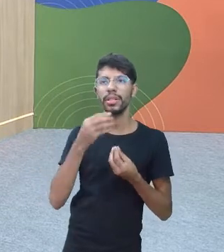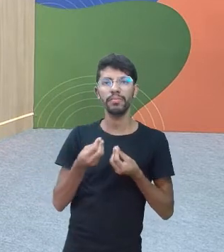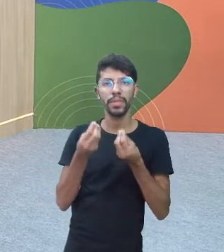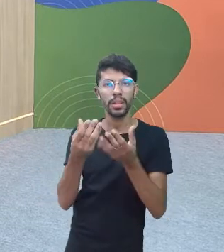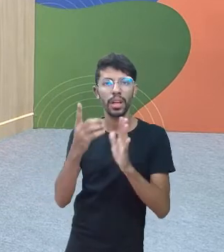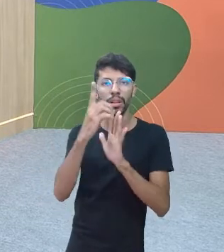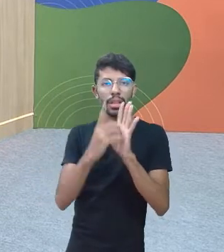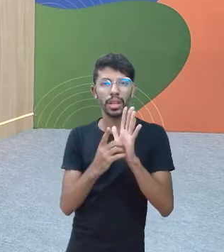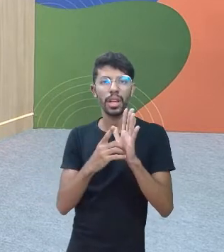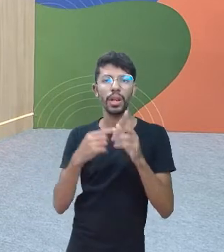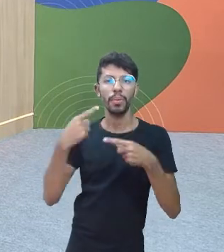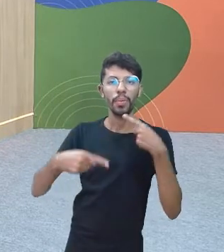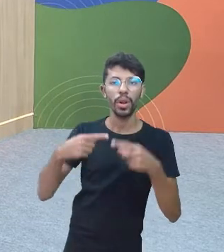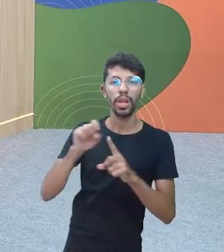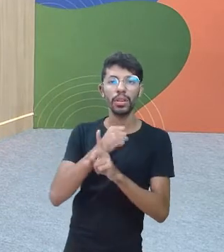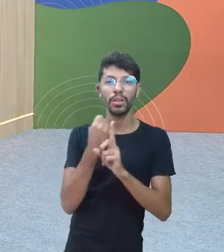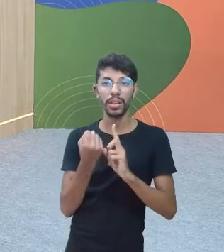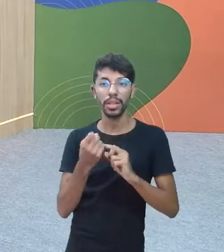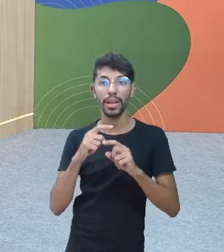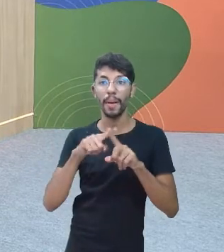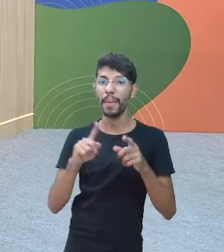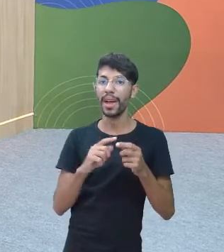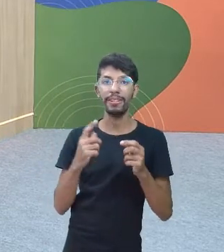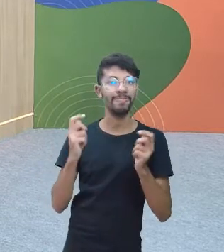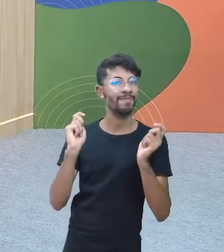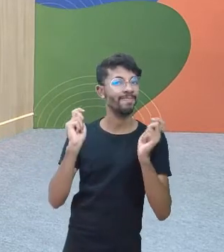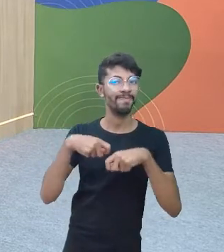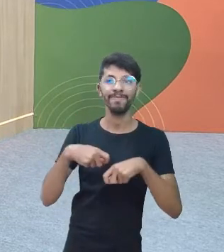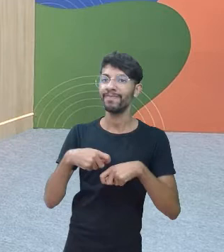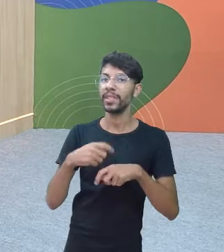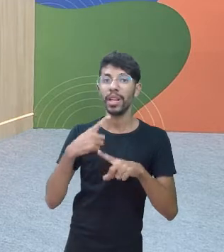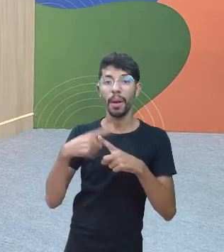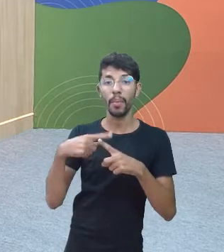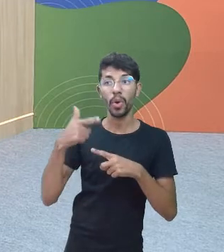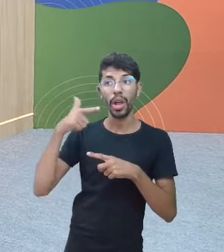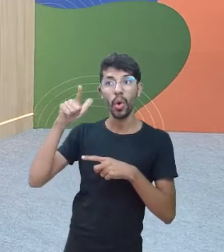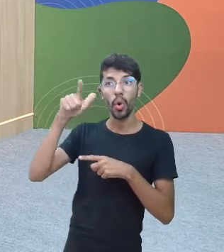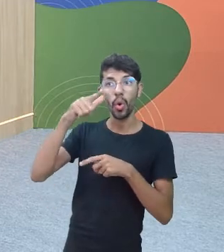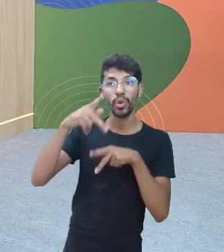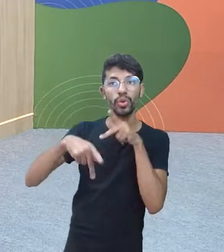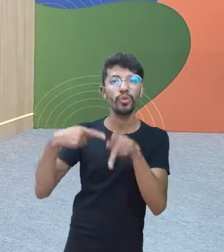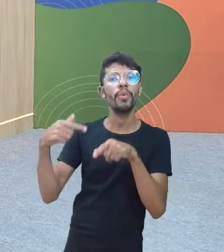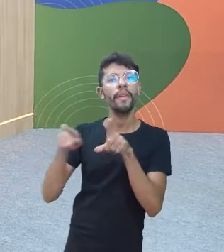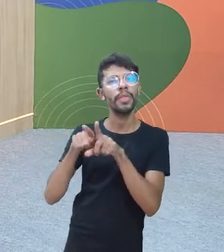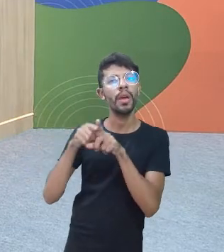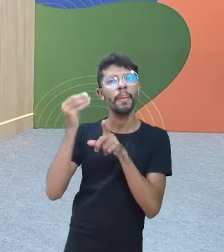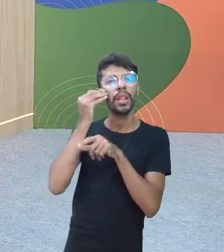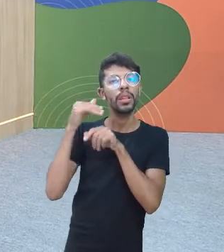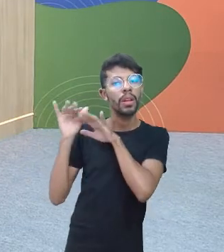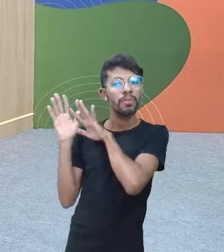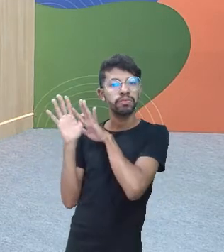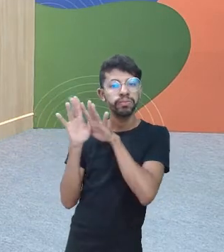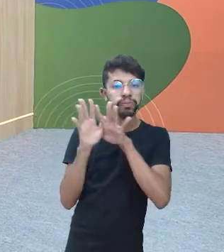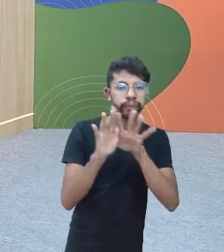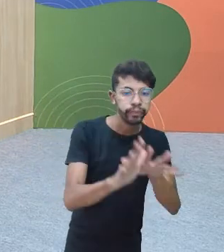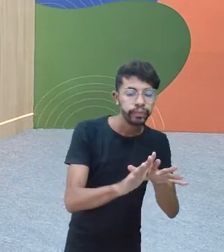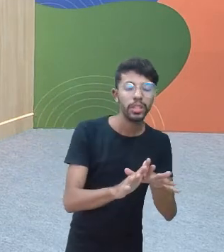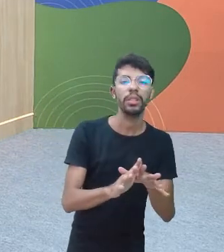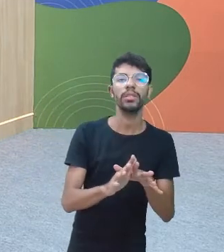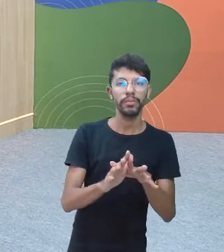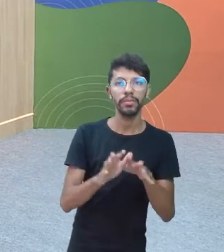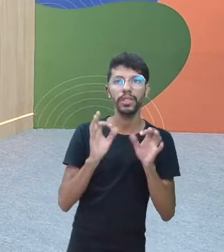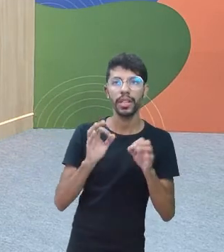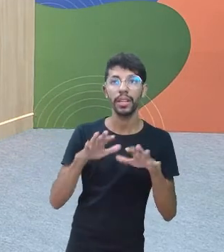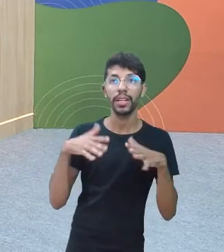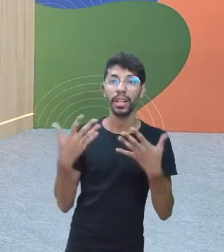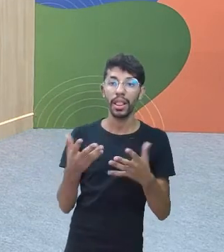porque outros povos vão tentar também invadir o território romano para conquistar. E aquela questão, imagina, o Império Romano cada vez mais enfraquecido, vai abrir